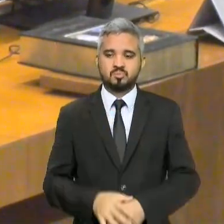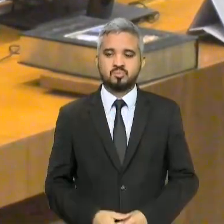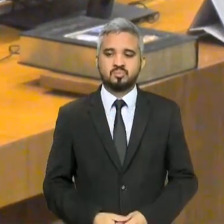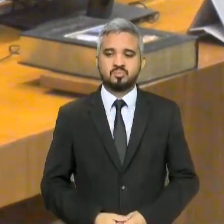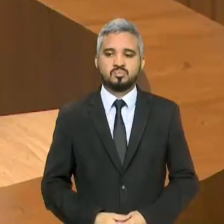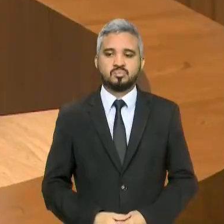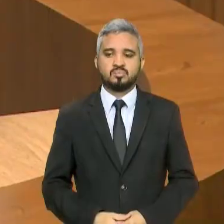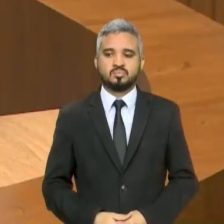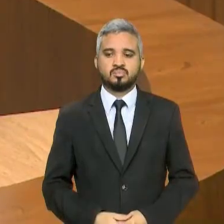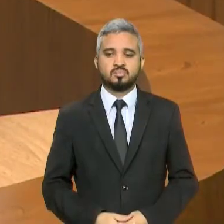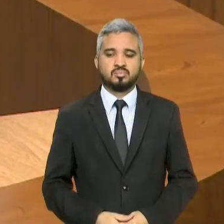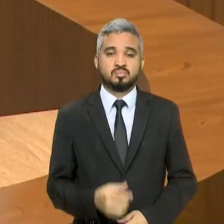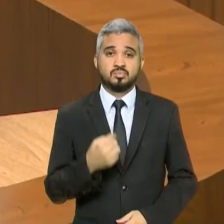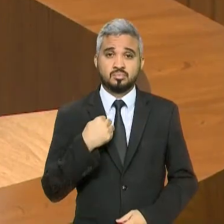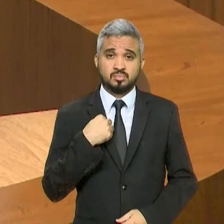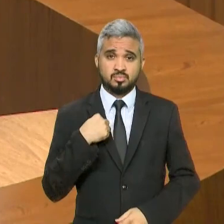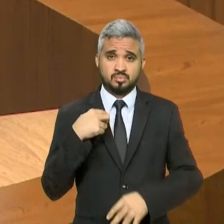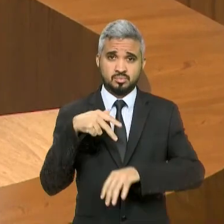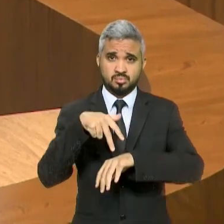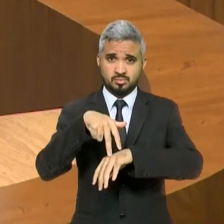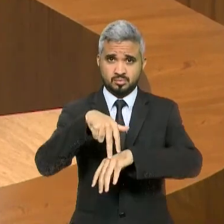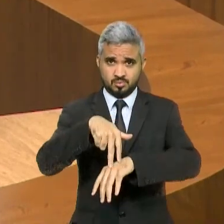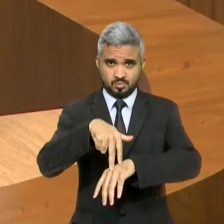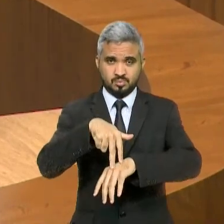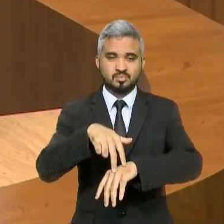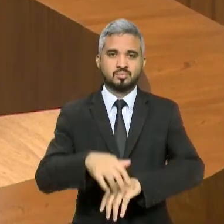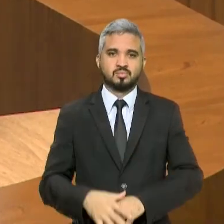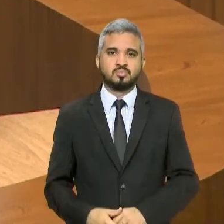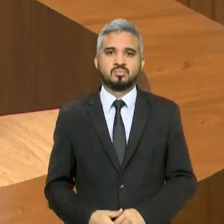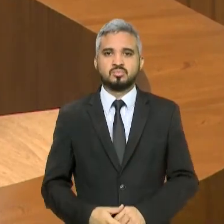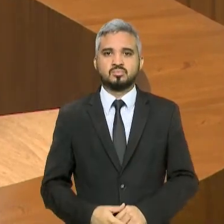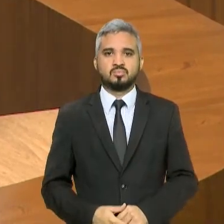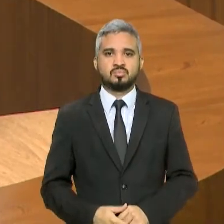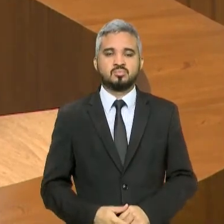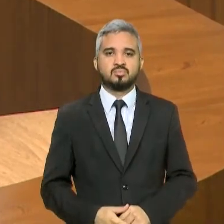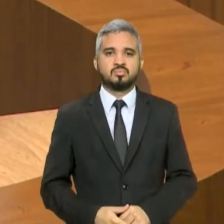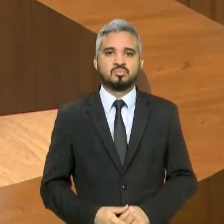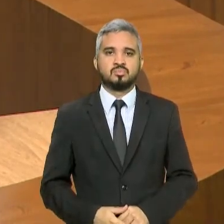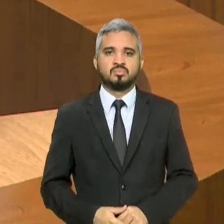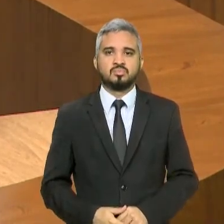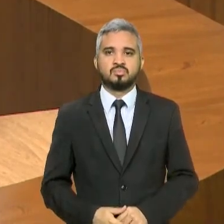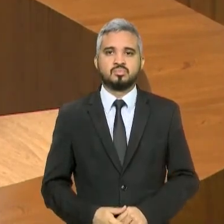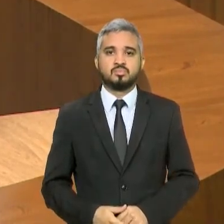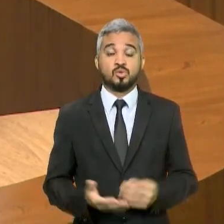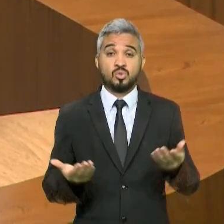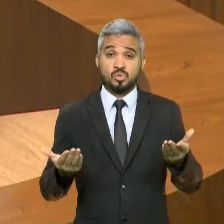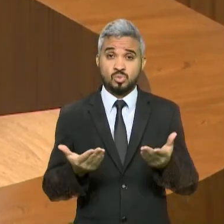vez nesta tribuna, desta feita para